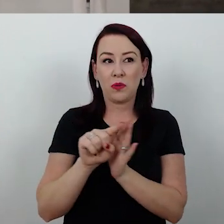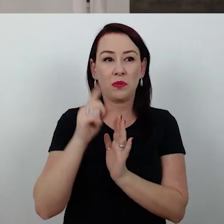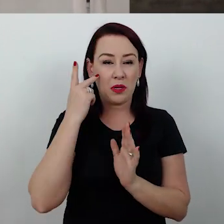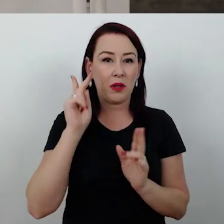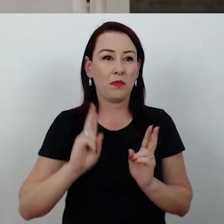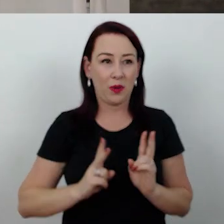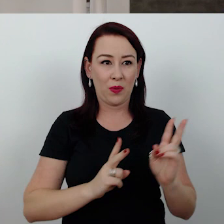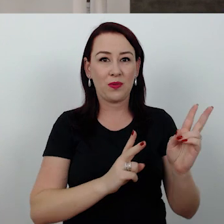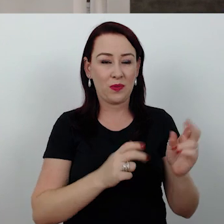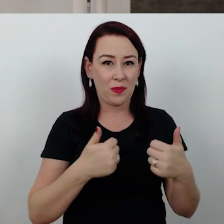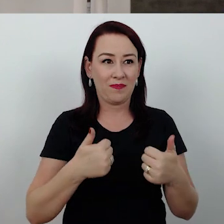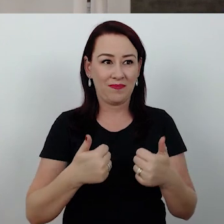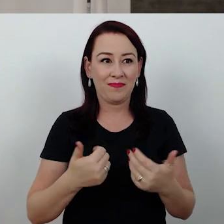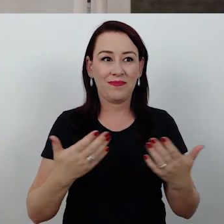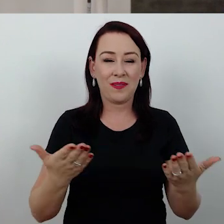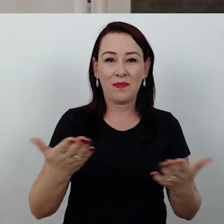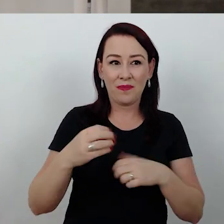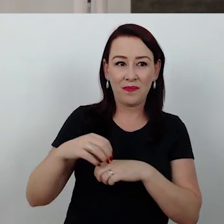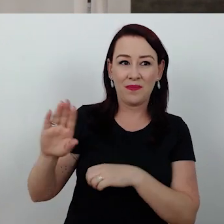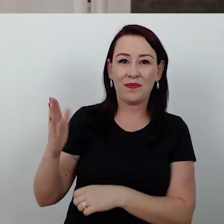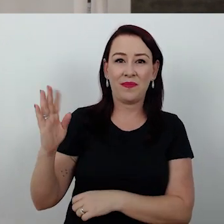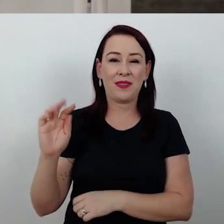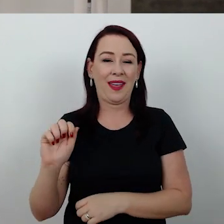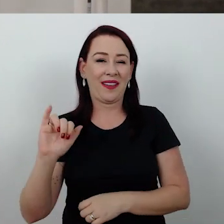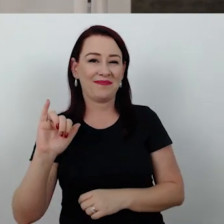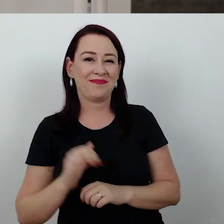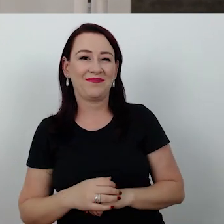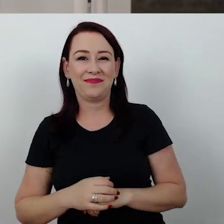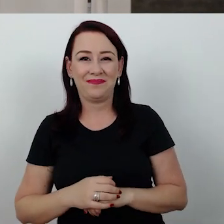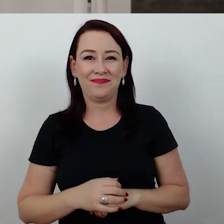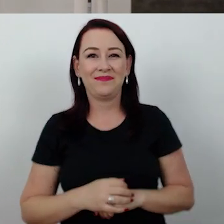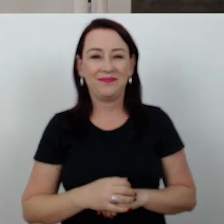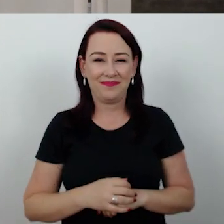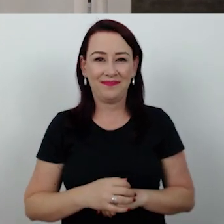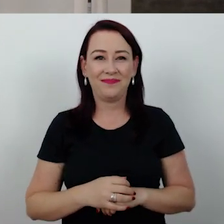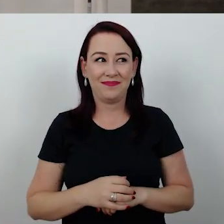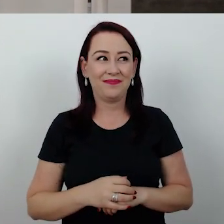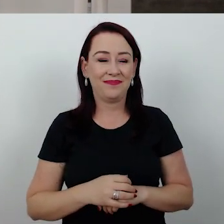pode levantar e continuar um bate-papo aqui, né? Então, Thay, o microfone é seu.